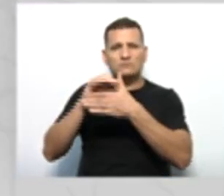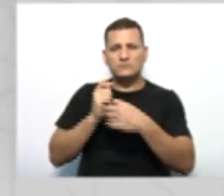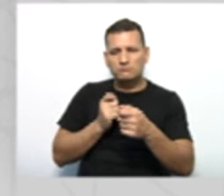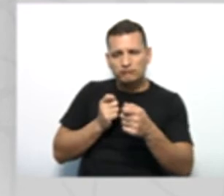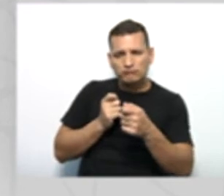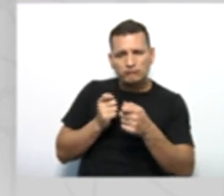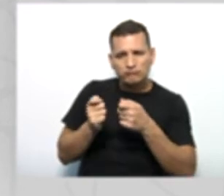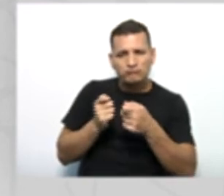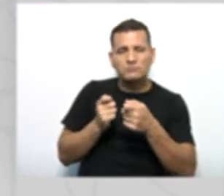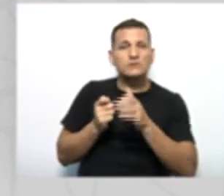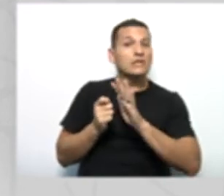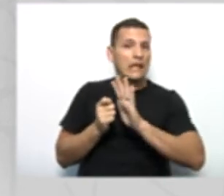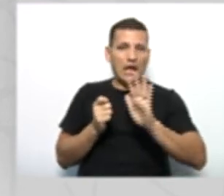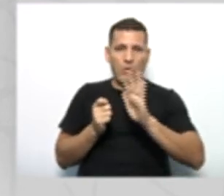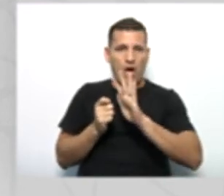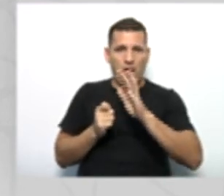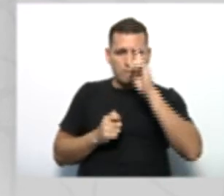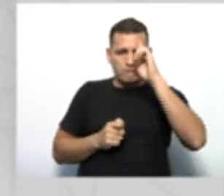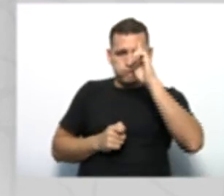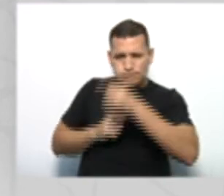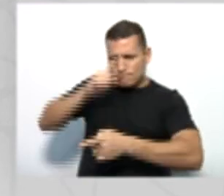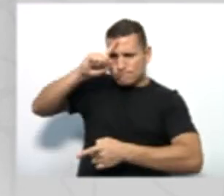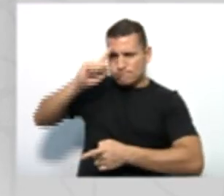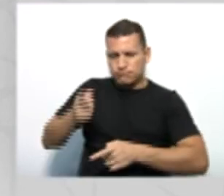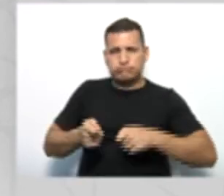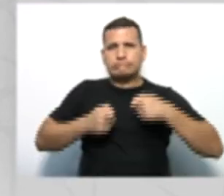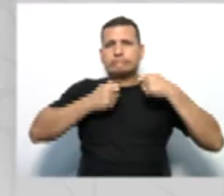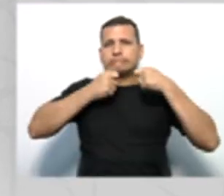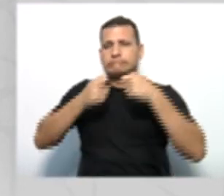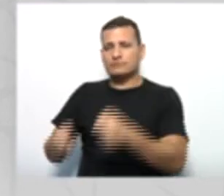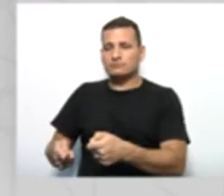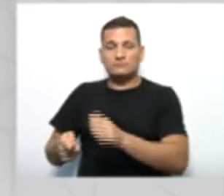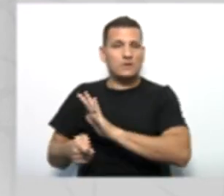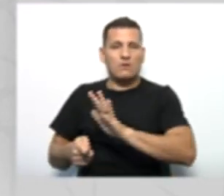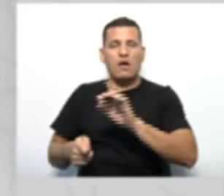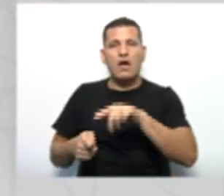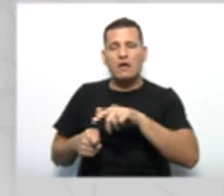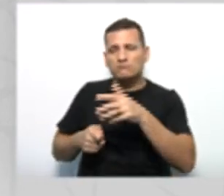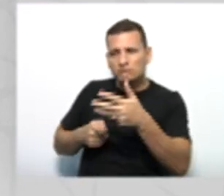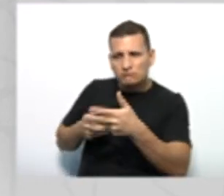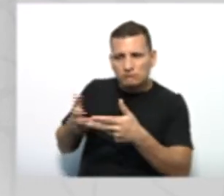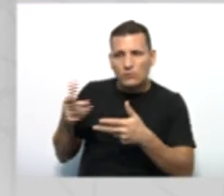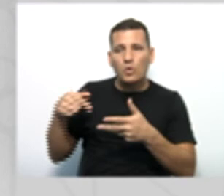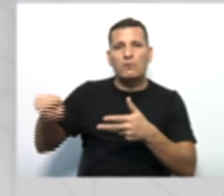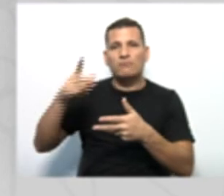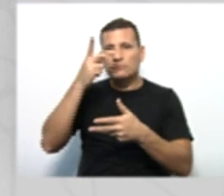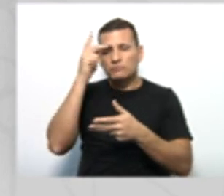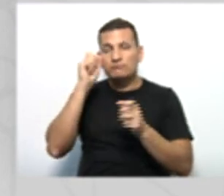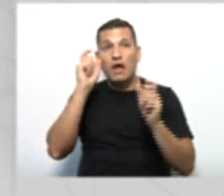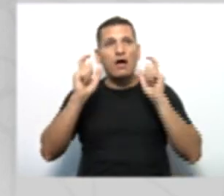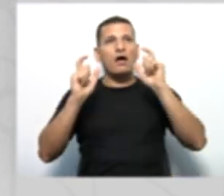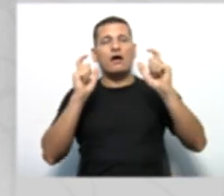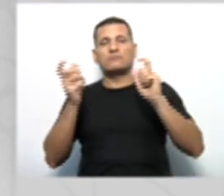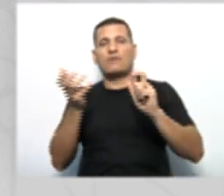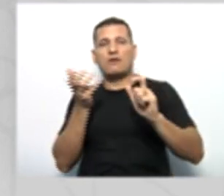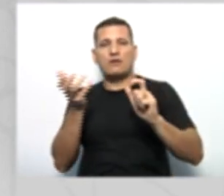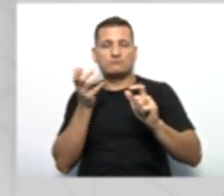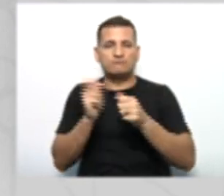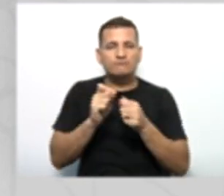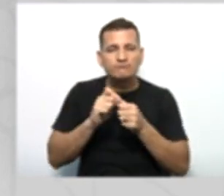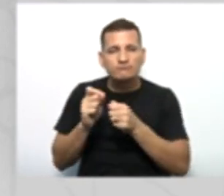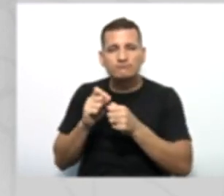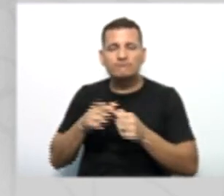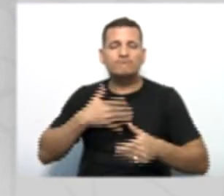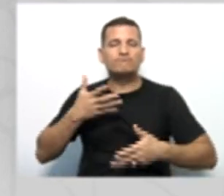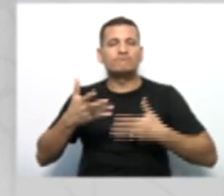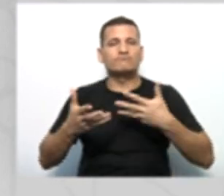despertar nos outros a vontade de fazer. A gente precisa lembrar sempre disso. Liderar não é